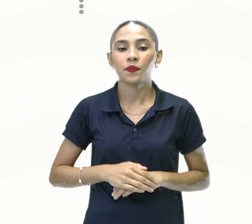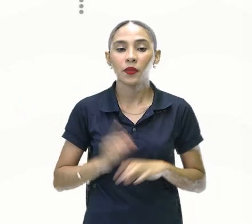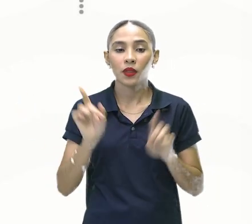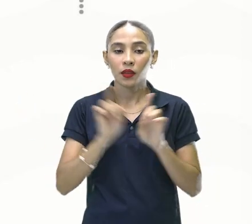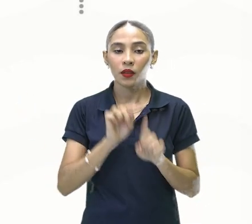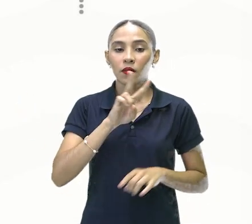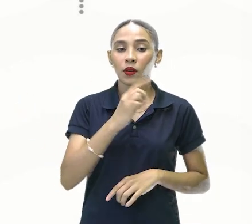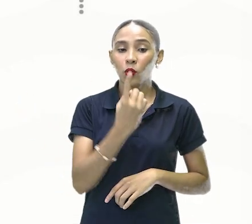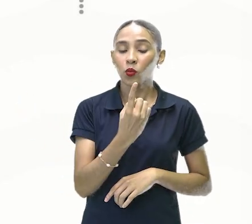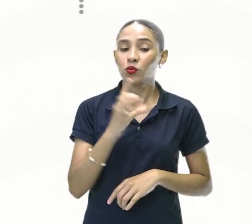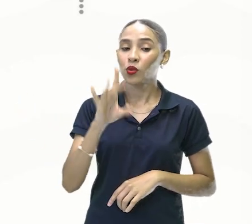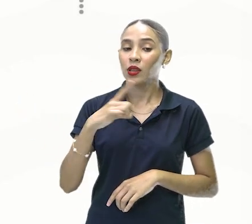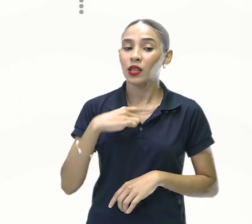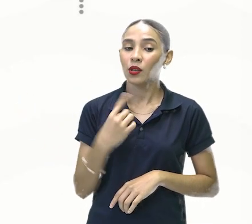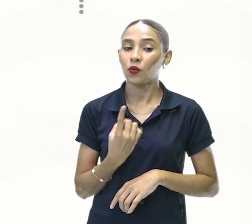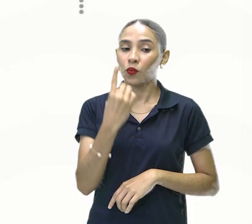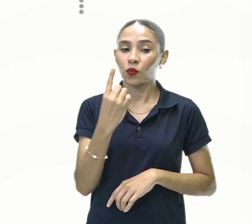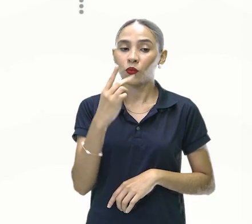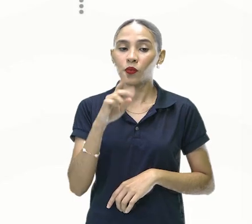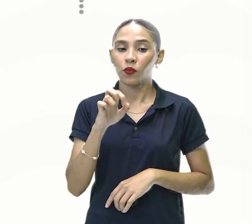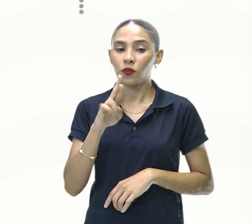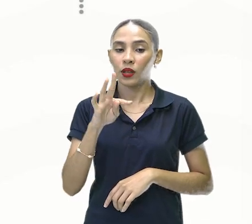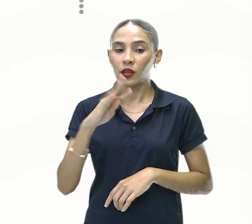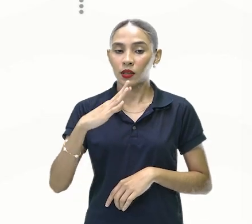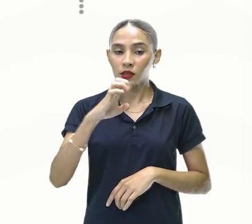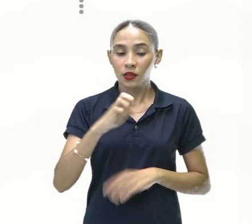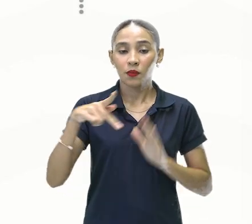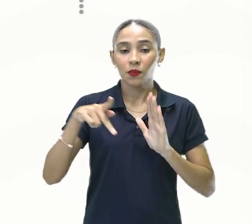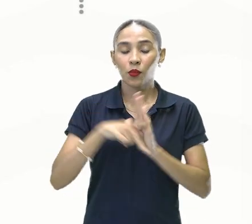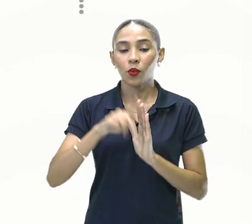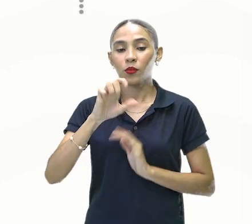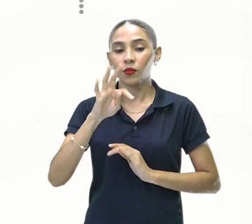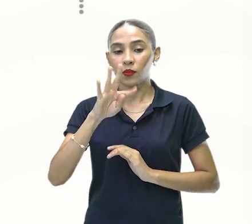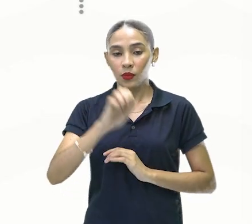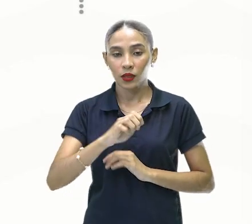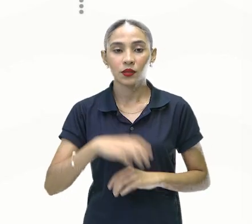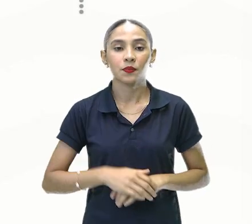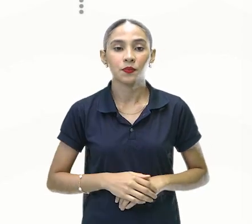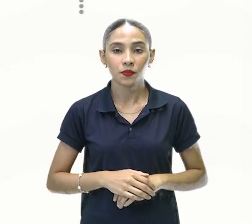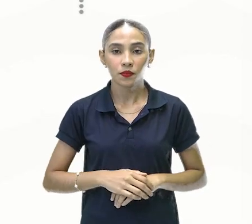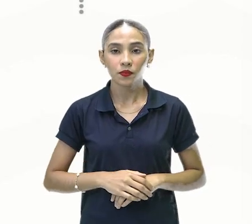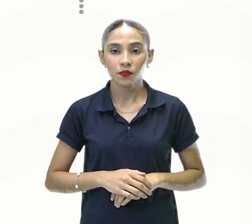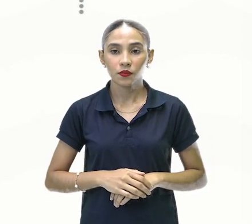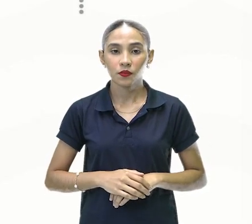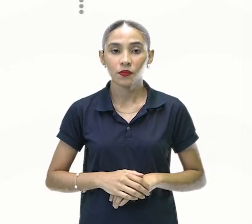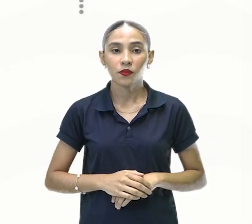faces. V1, só tem um vértice, né? É o vértice da lente.